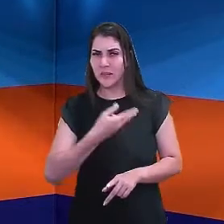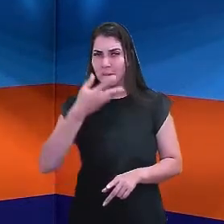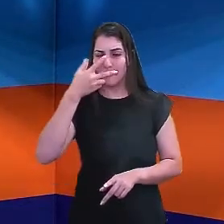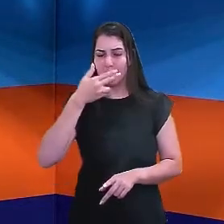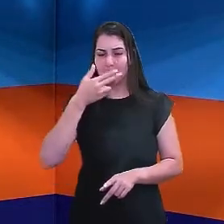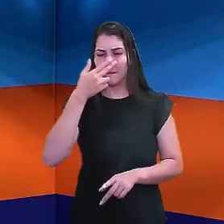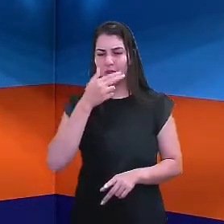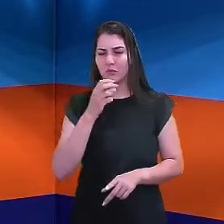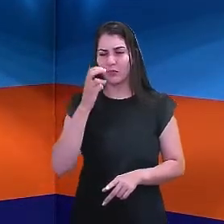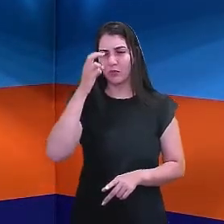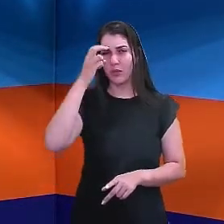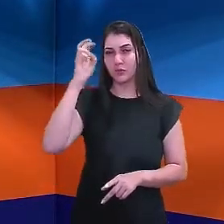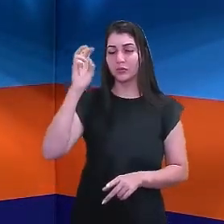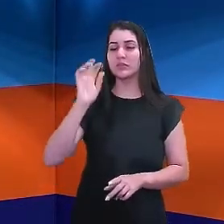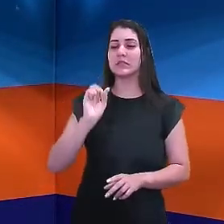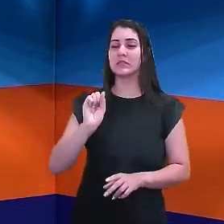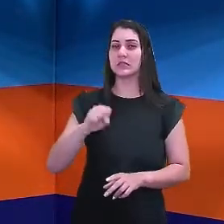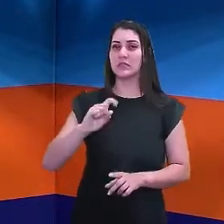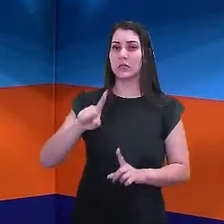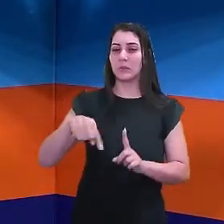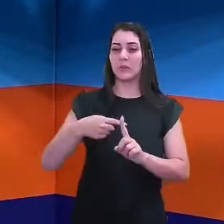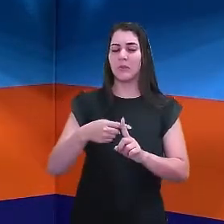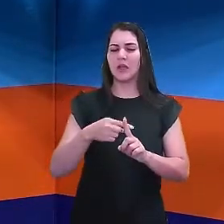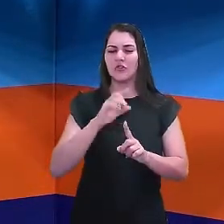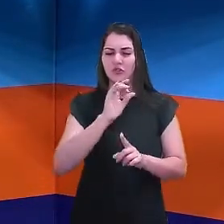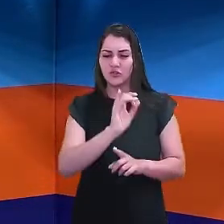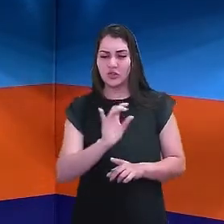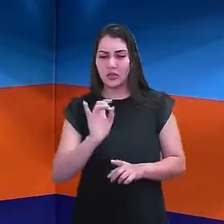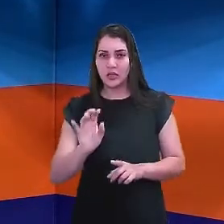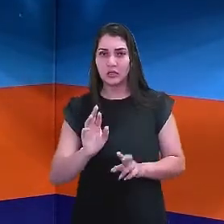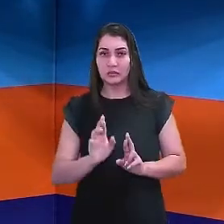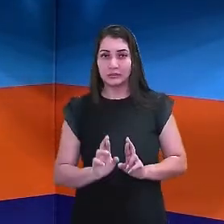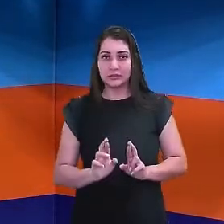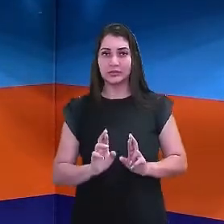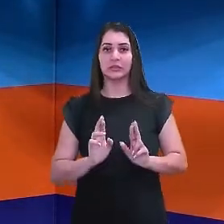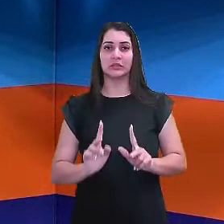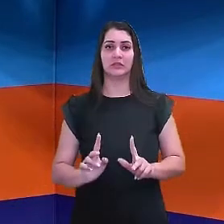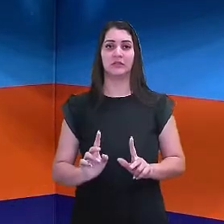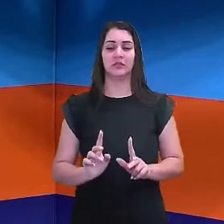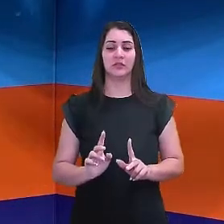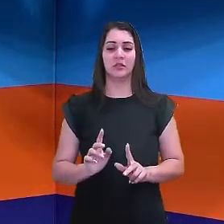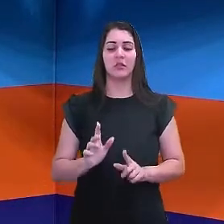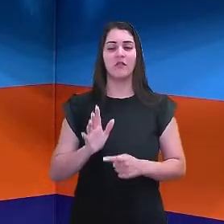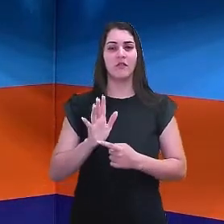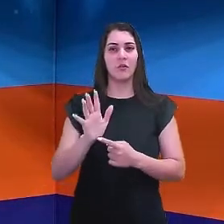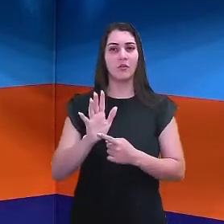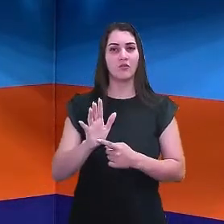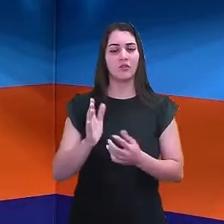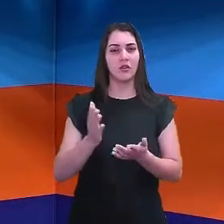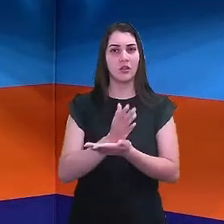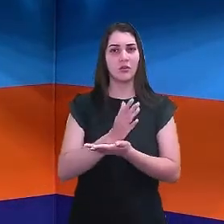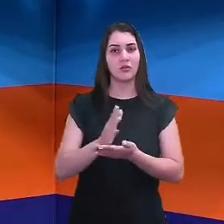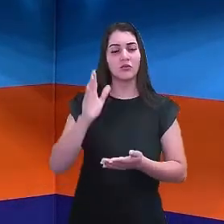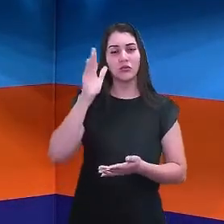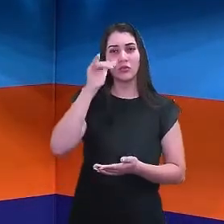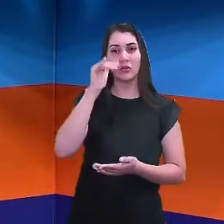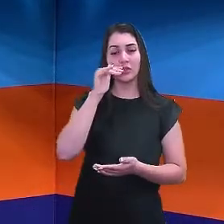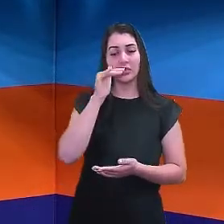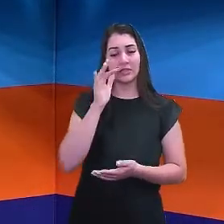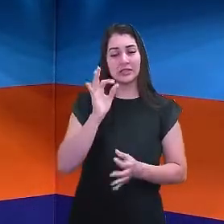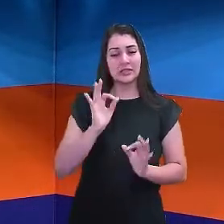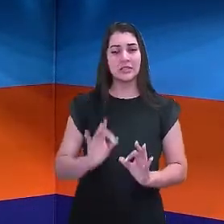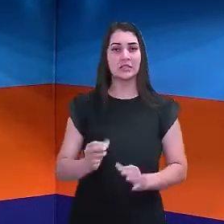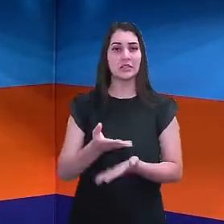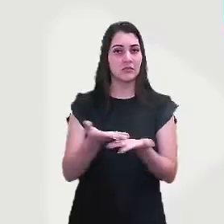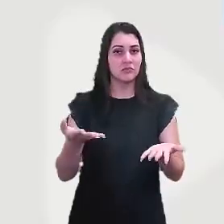um com a sua peculiaridade, com o seu diferencial. E eu trouxe umas curiosidadezinhas que eu garanto que vocês não sabem. Vamos ver?